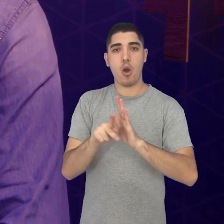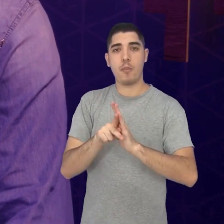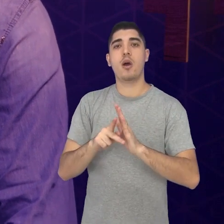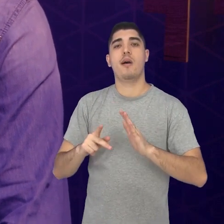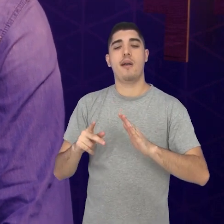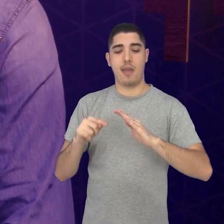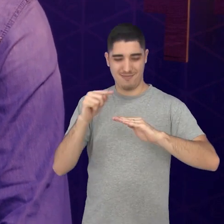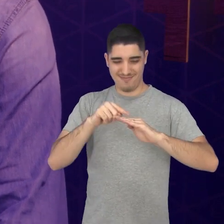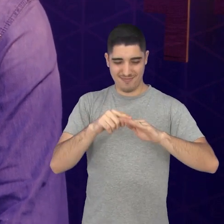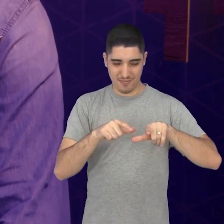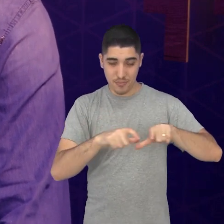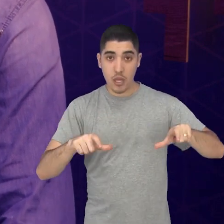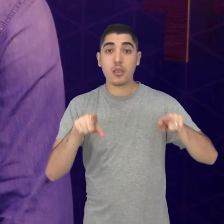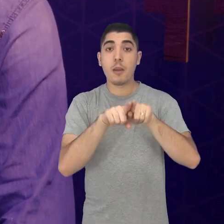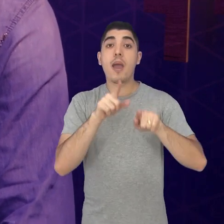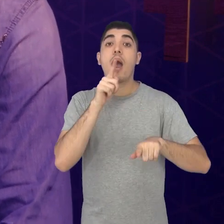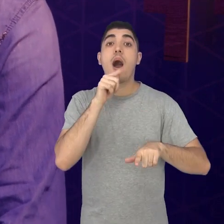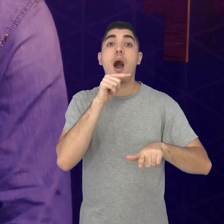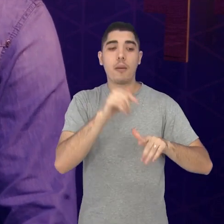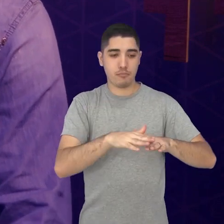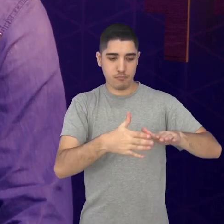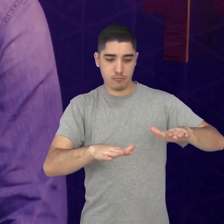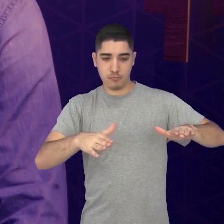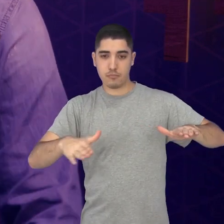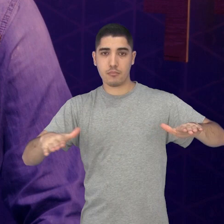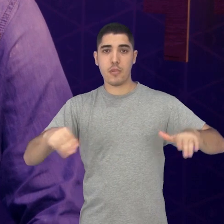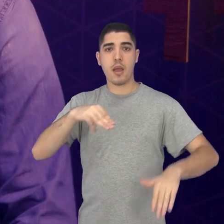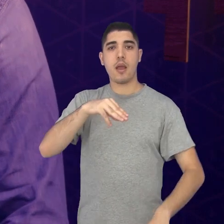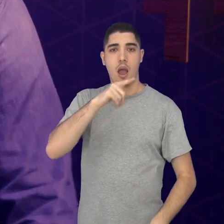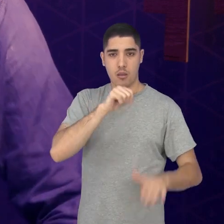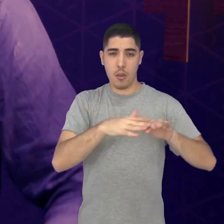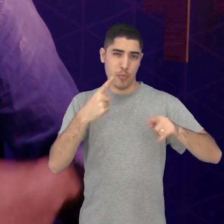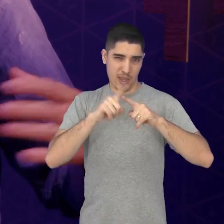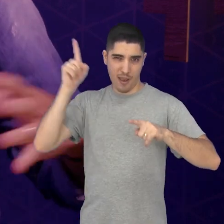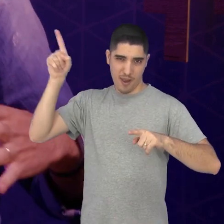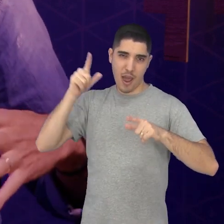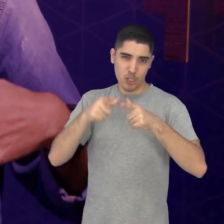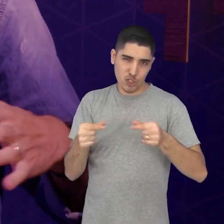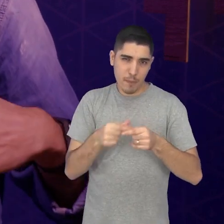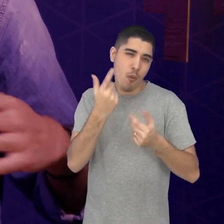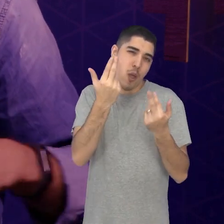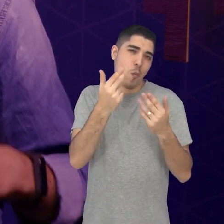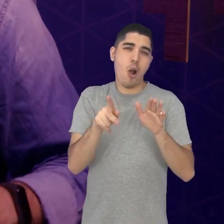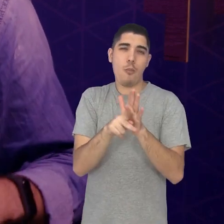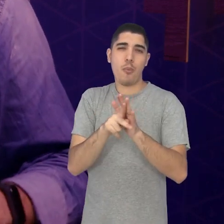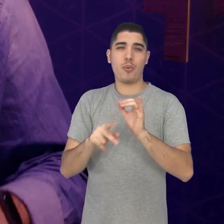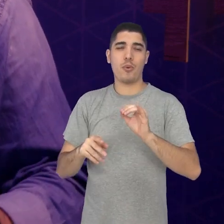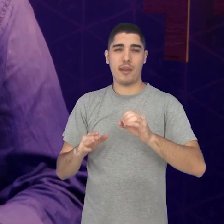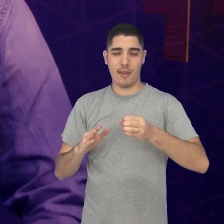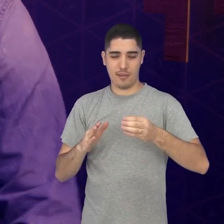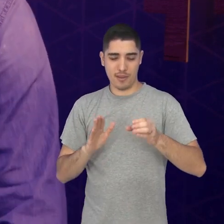solar em cima no mar, né? Porque, tipo, lá no Japão é uma ilha e tal, tem esse lance